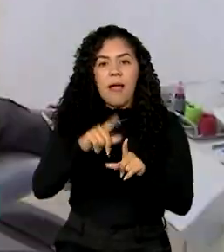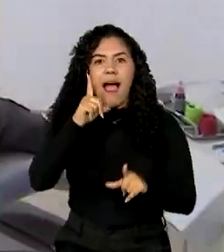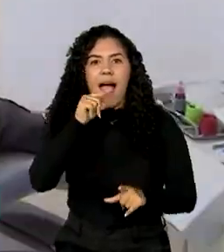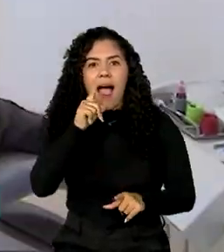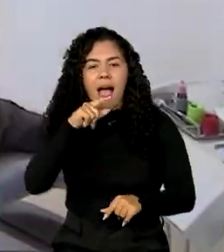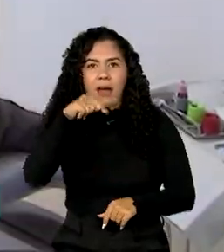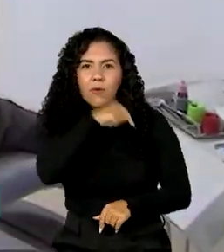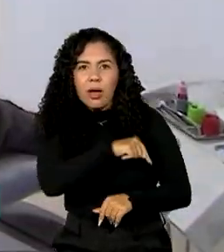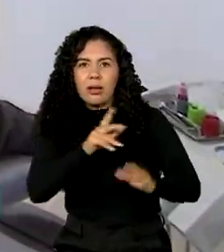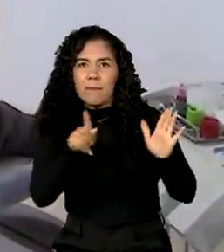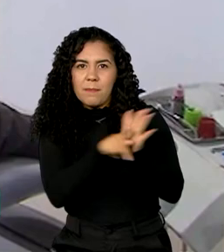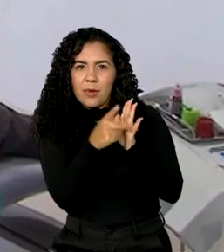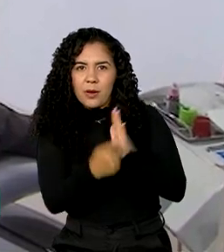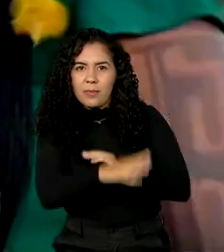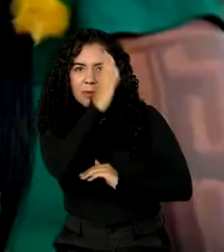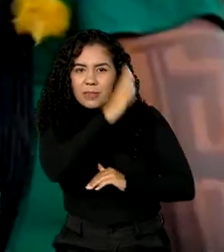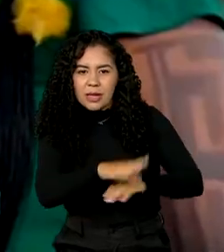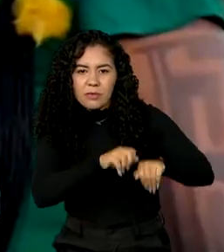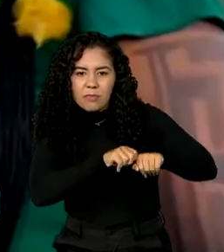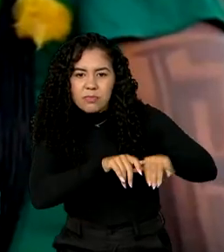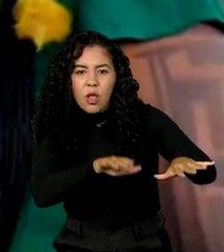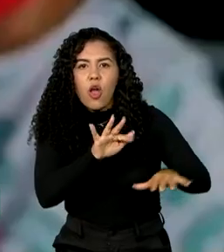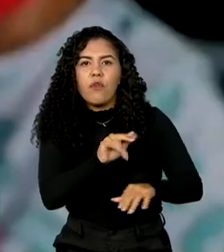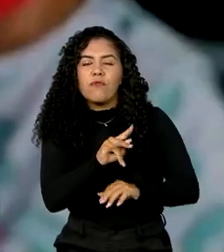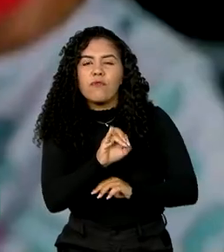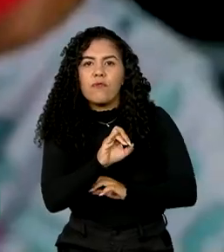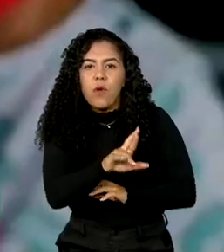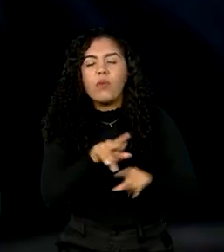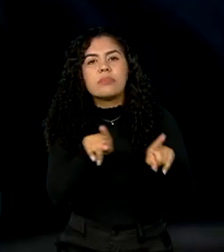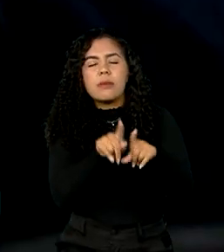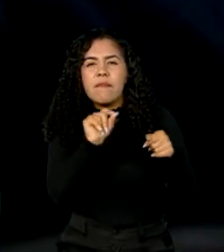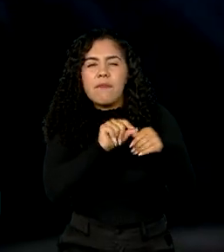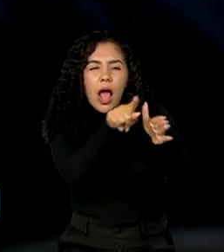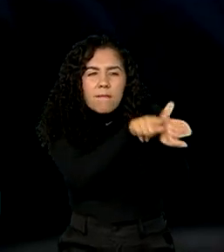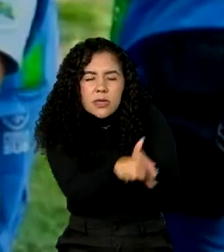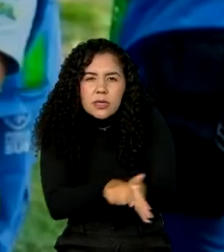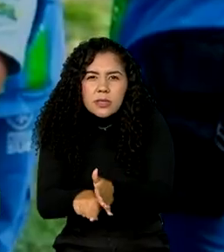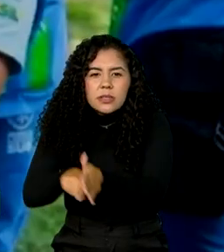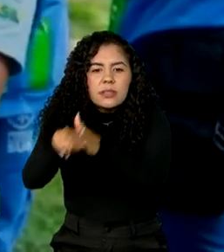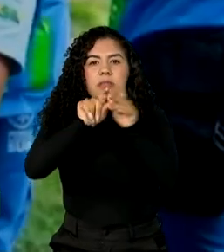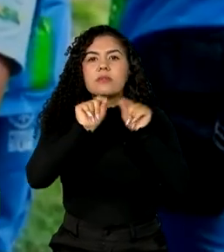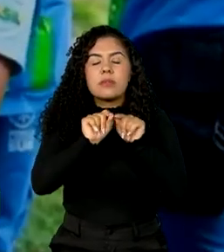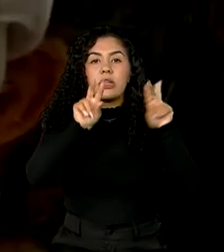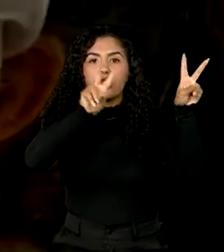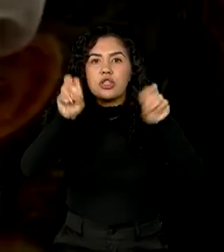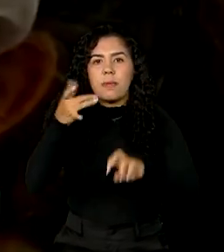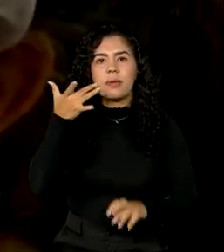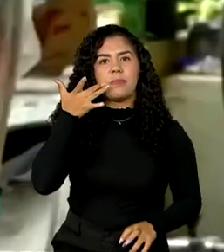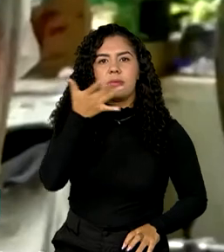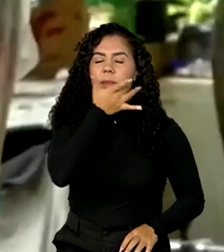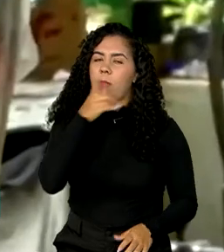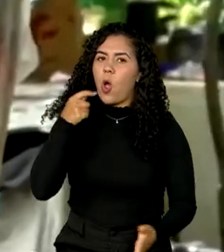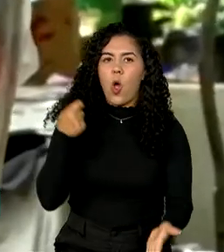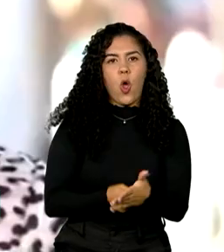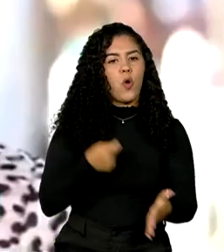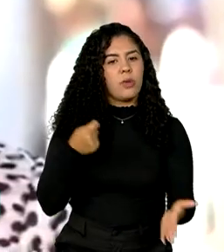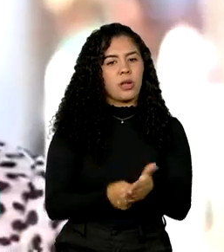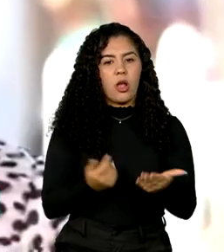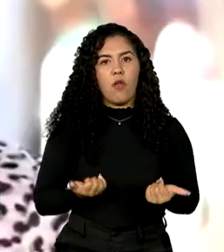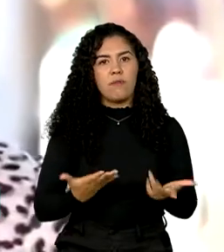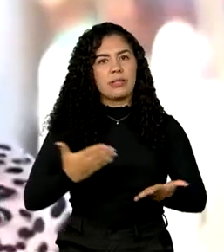público, investe em pesquisas e agora, com a Política Nacional de Saúde Bucal, é obrigatório